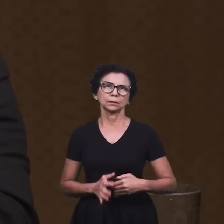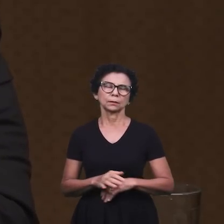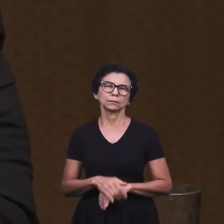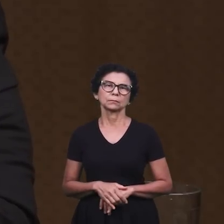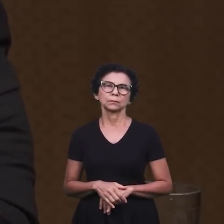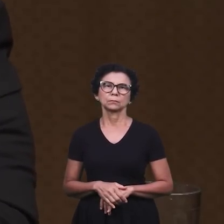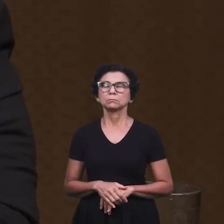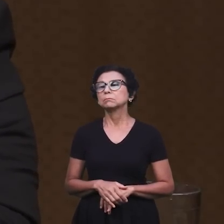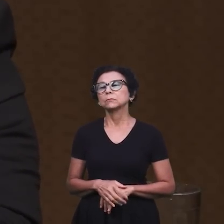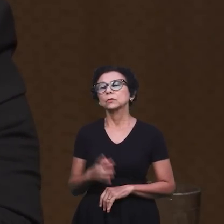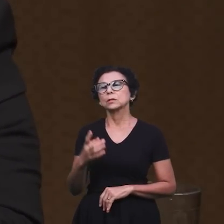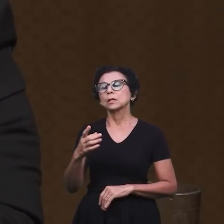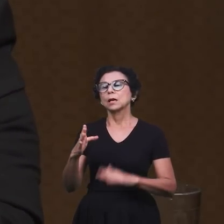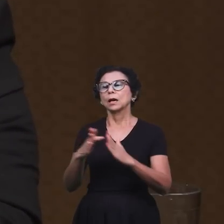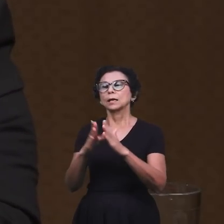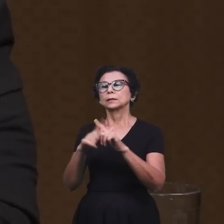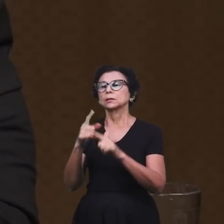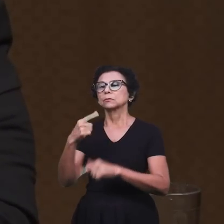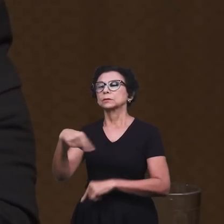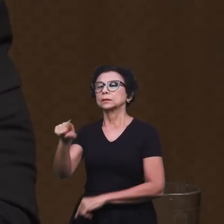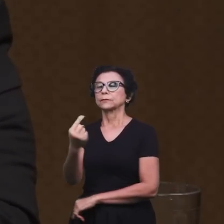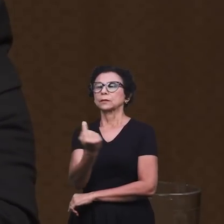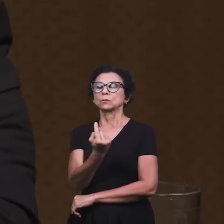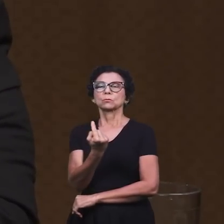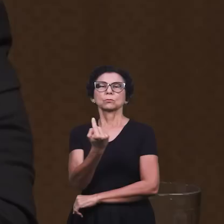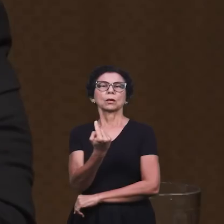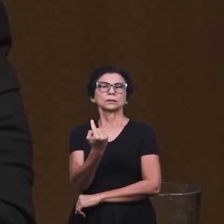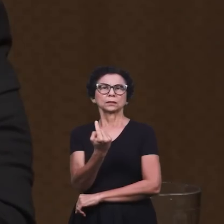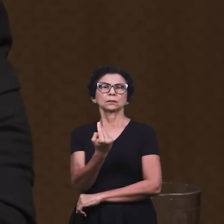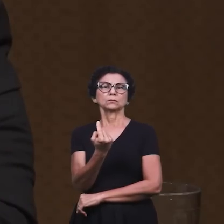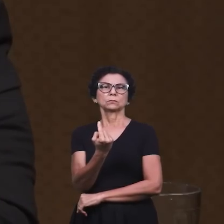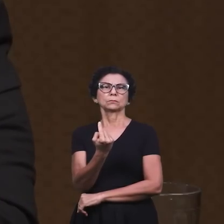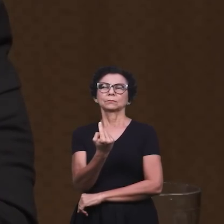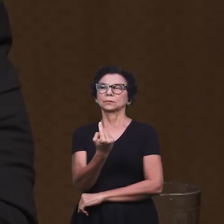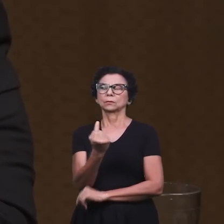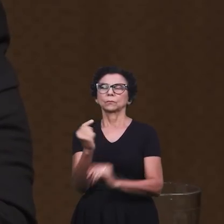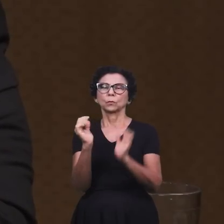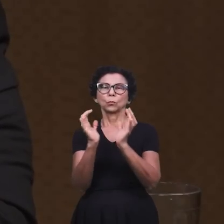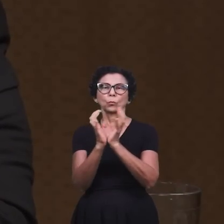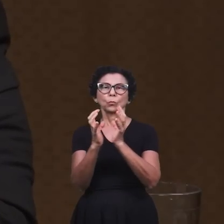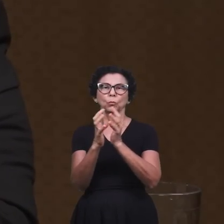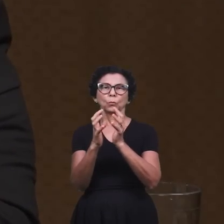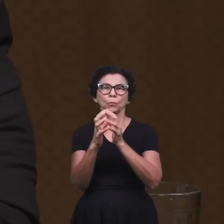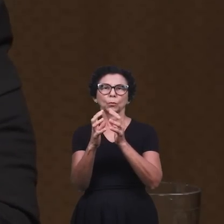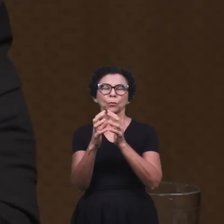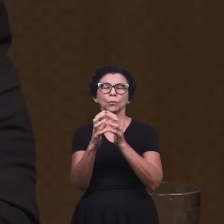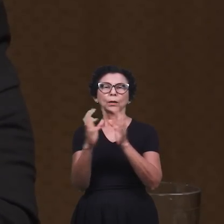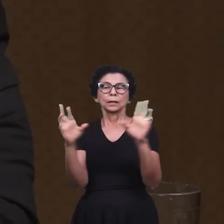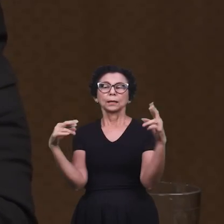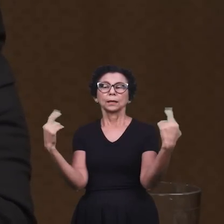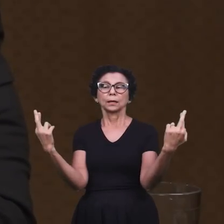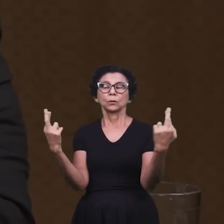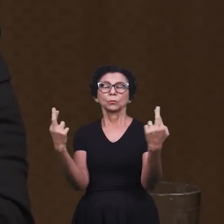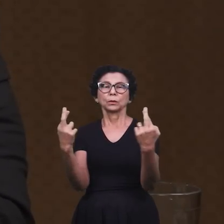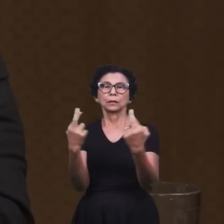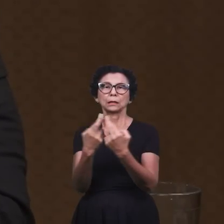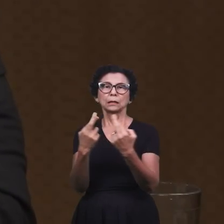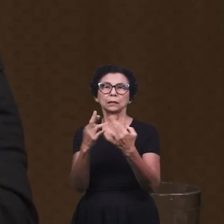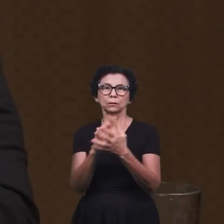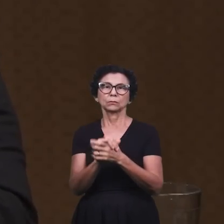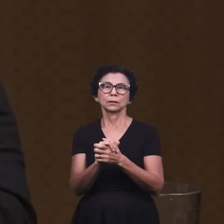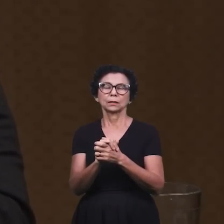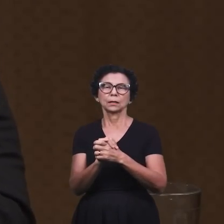sozinho, né? Nós fazemos parte dessa assembleia que foi chamada para estar reunida, que foi chamada atendendo a